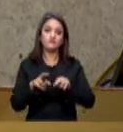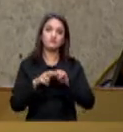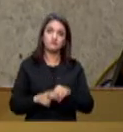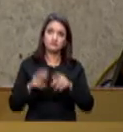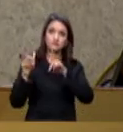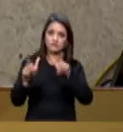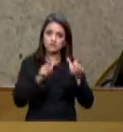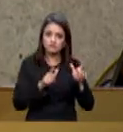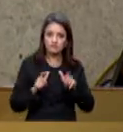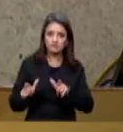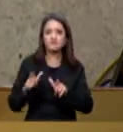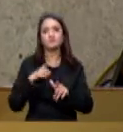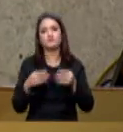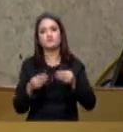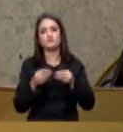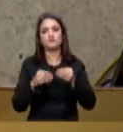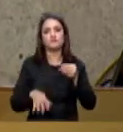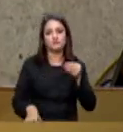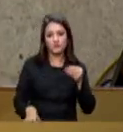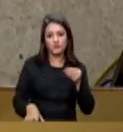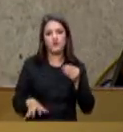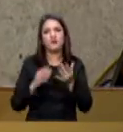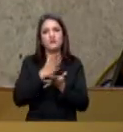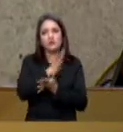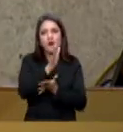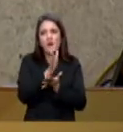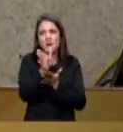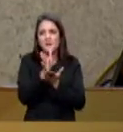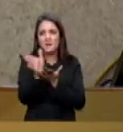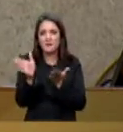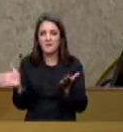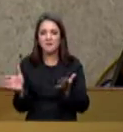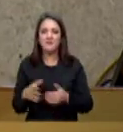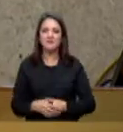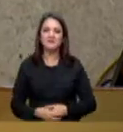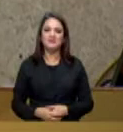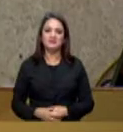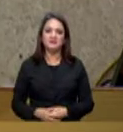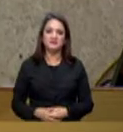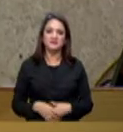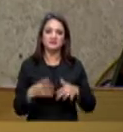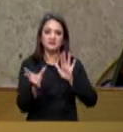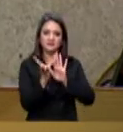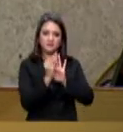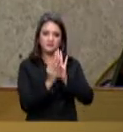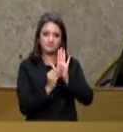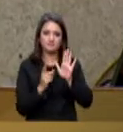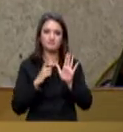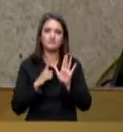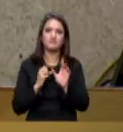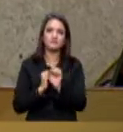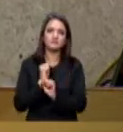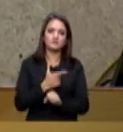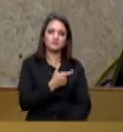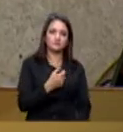são prejudiciais à capilaridade. Dados